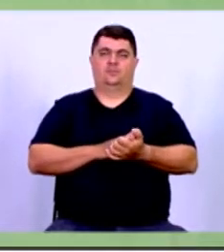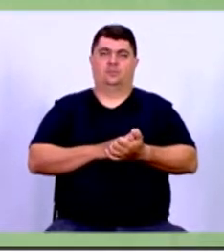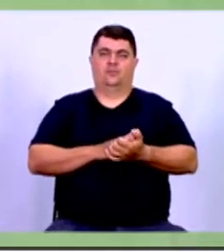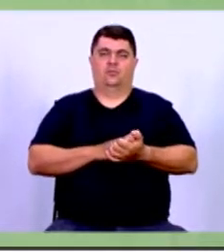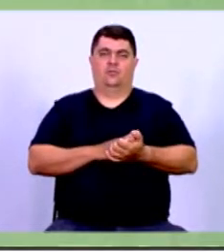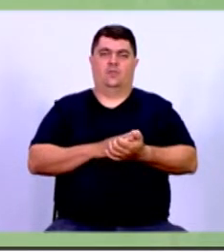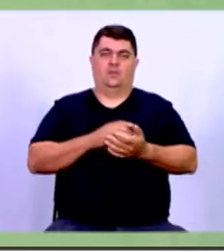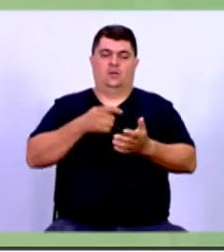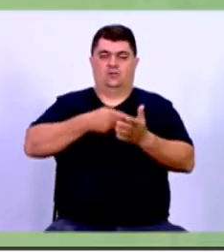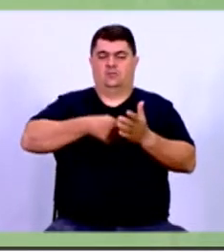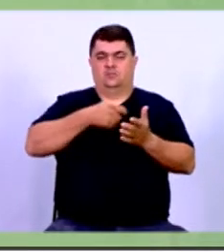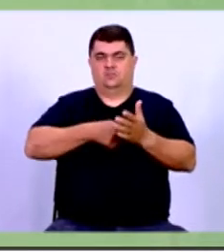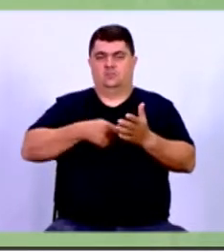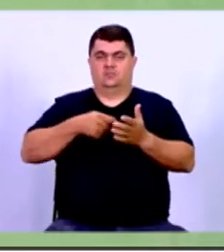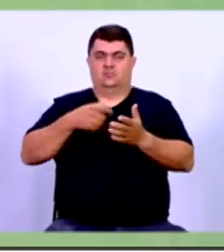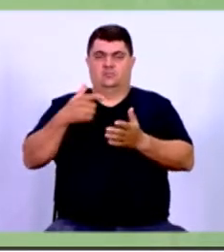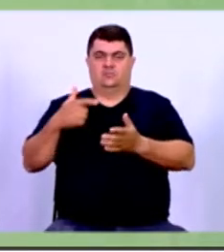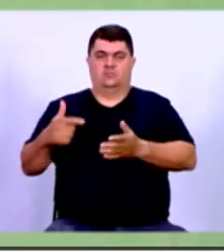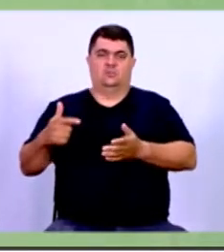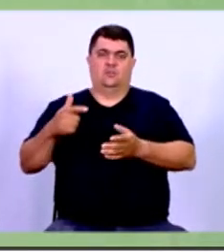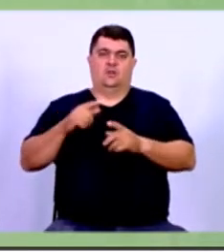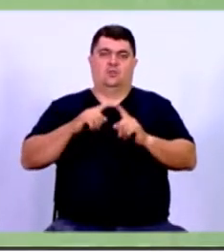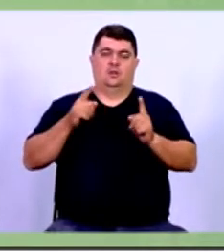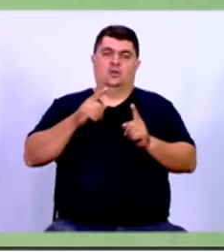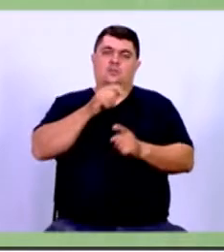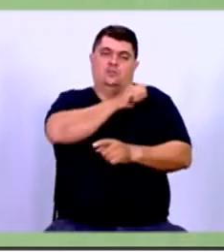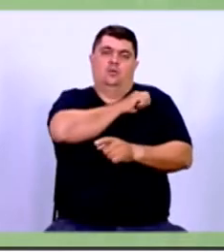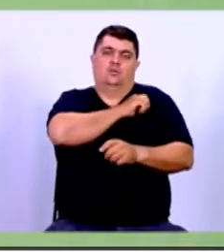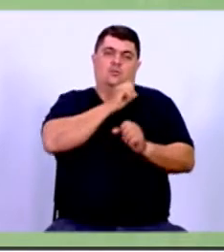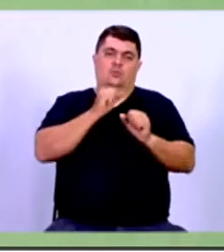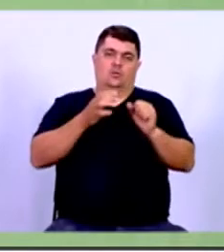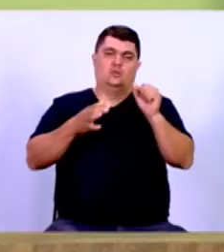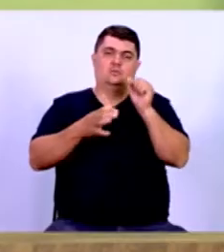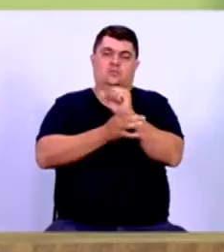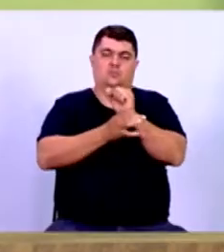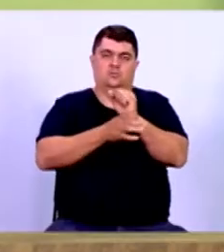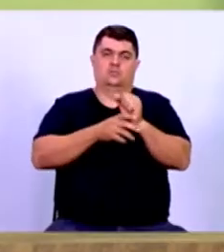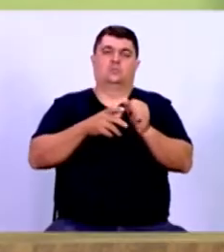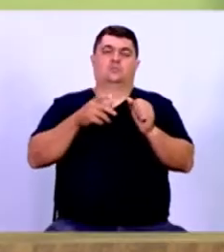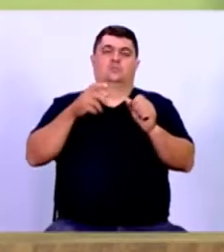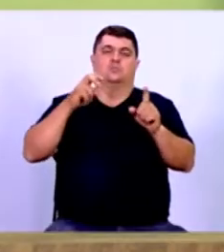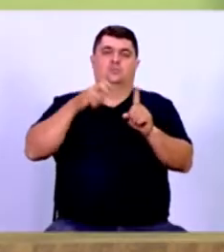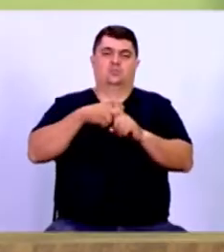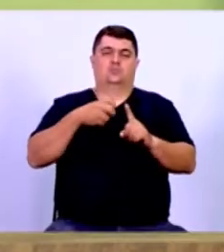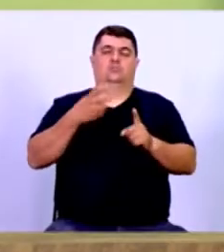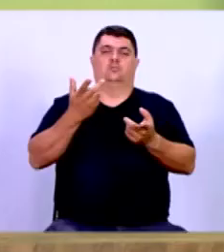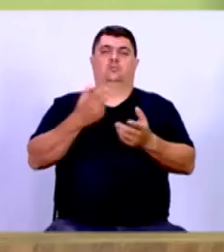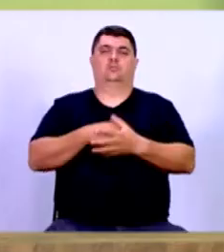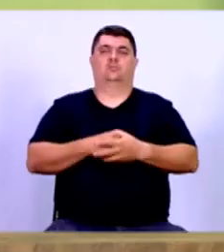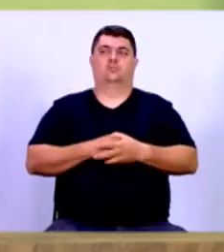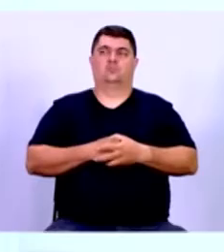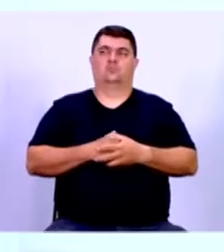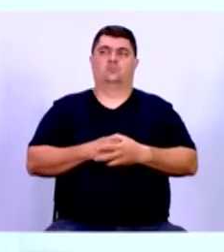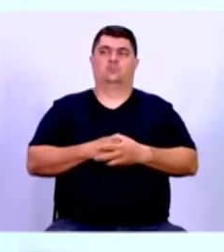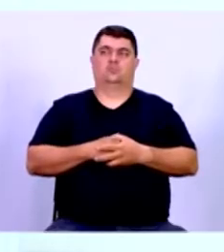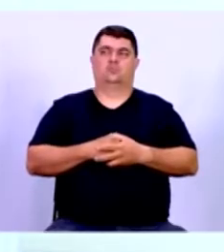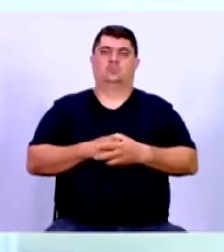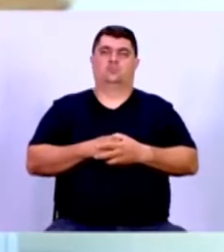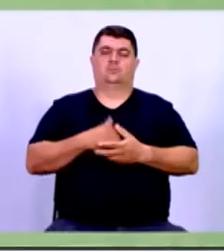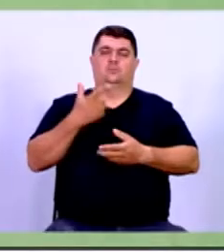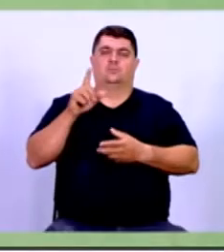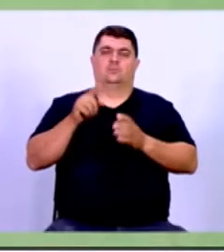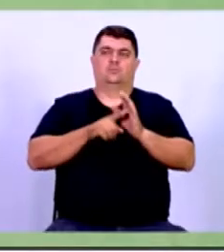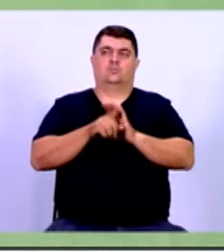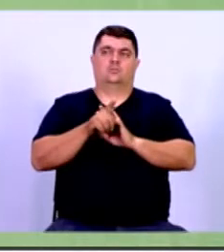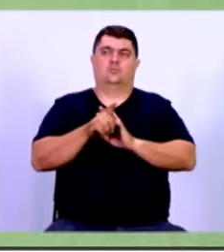Independente do obrigatório ou não obrigatório, o aluno tem direito ao quê? Ao seguro contra os acidentes pessoais. E a próxima